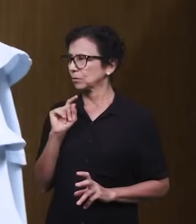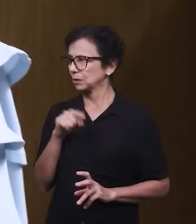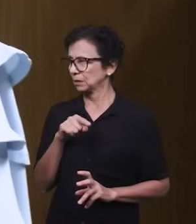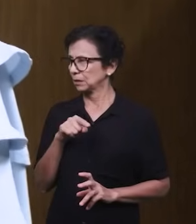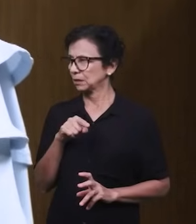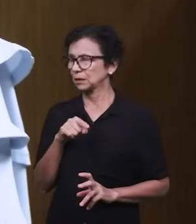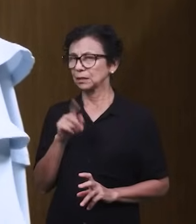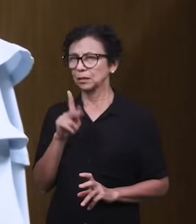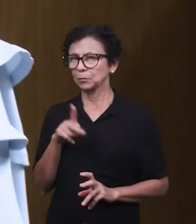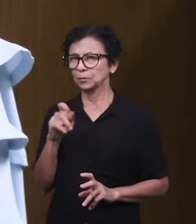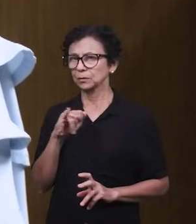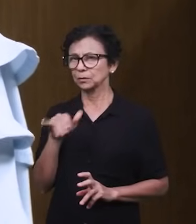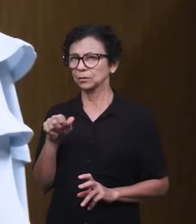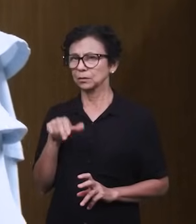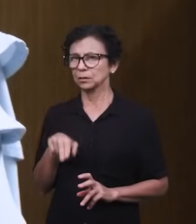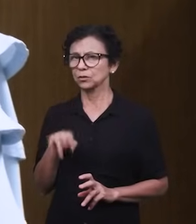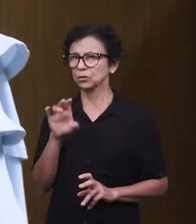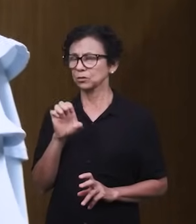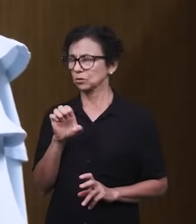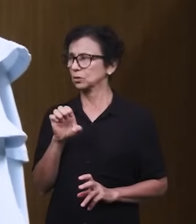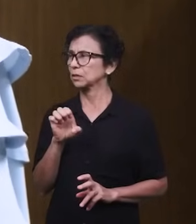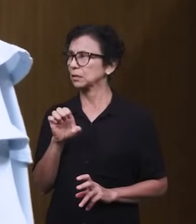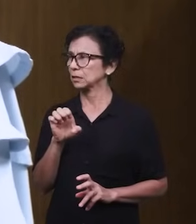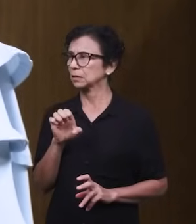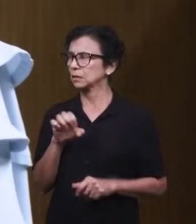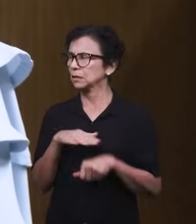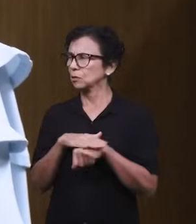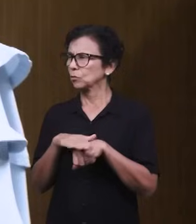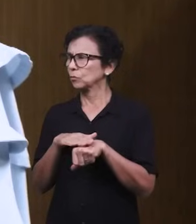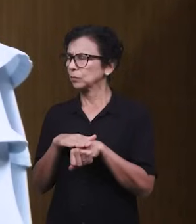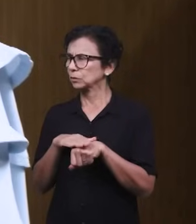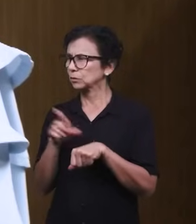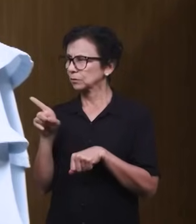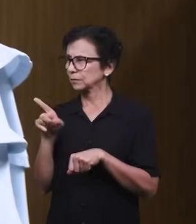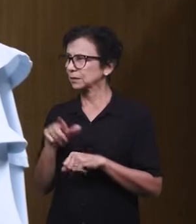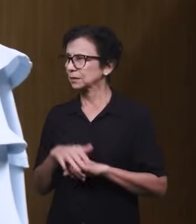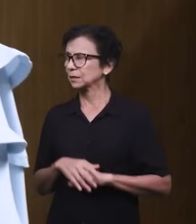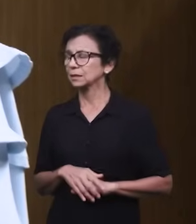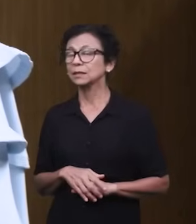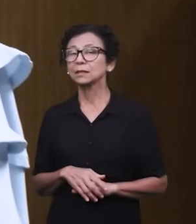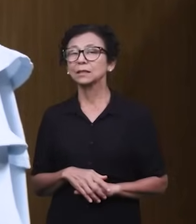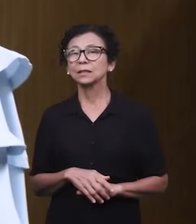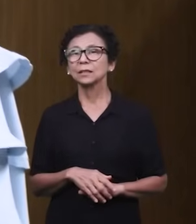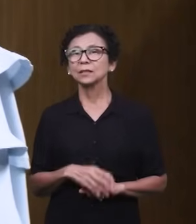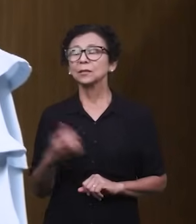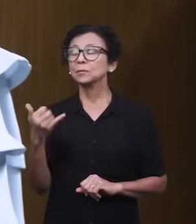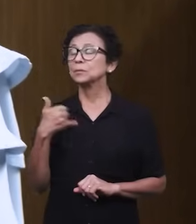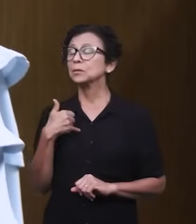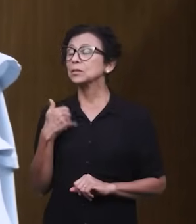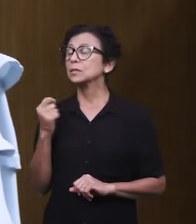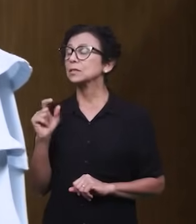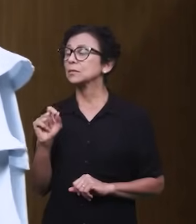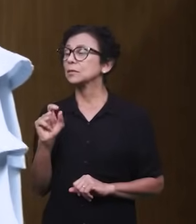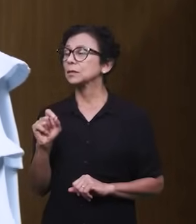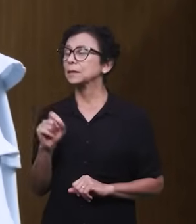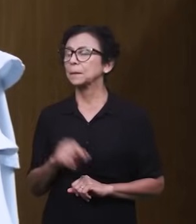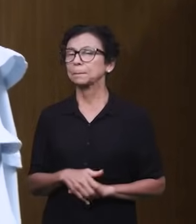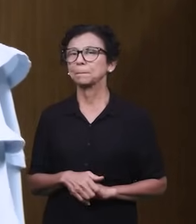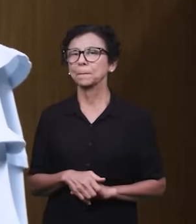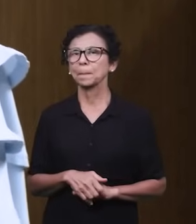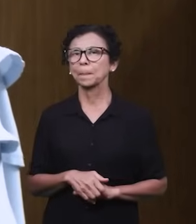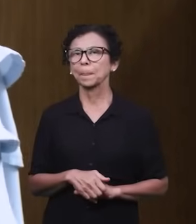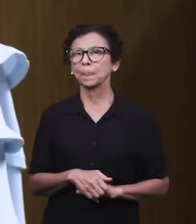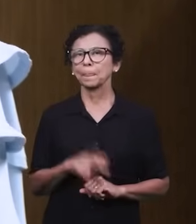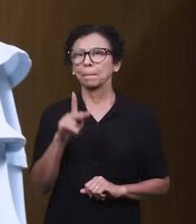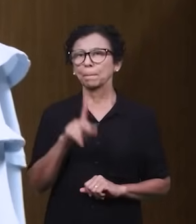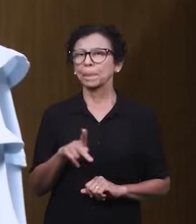outro professor, e ali se passou um tempo e realmente eu comecei a ouvir do professor na